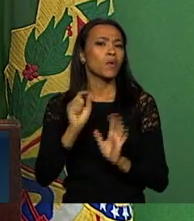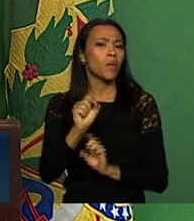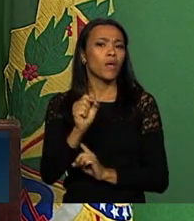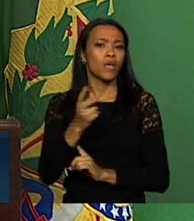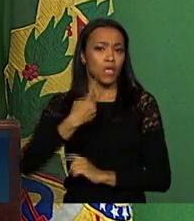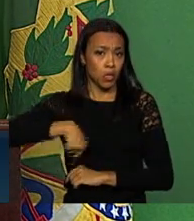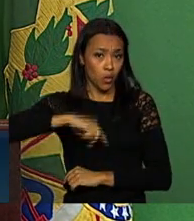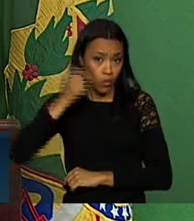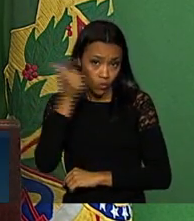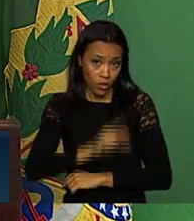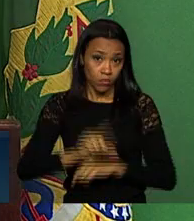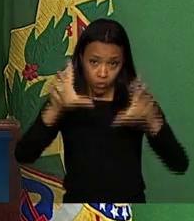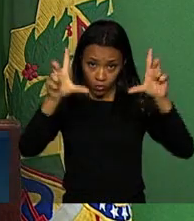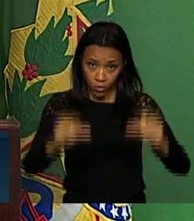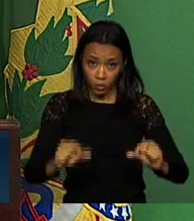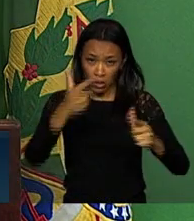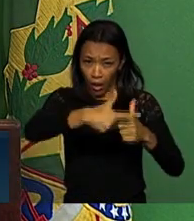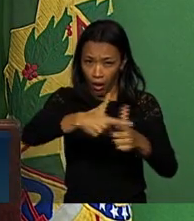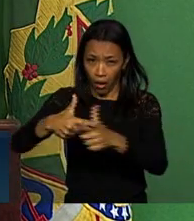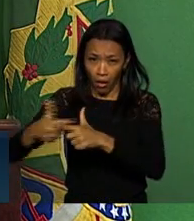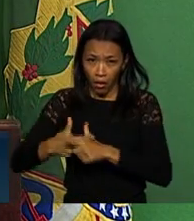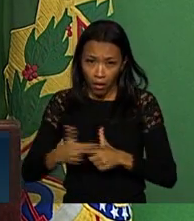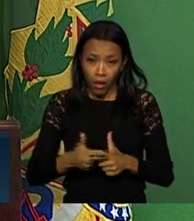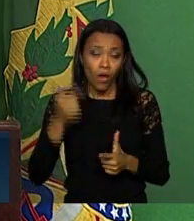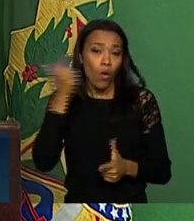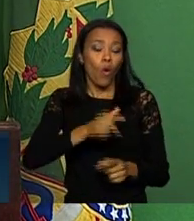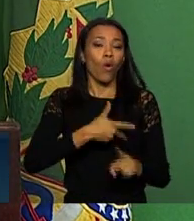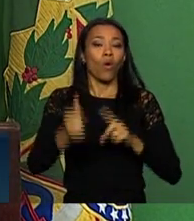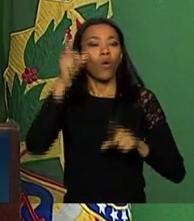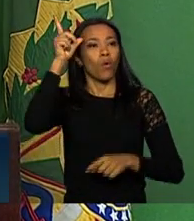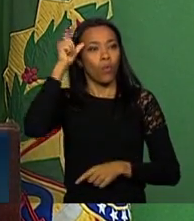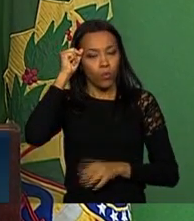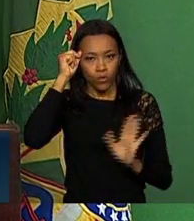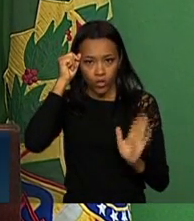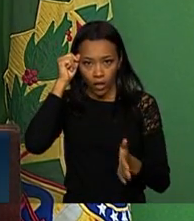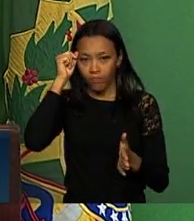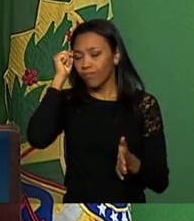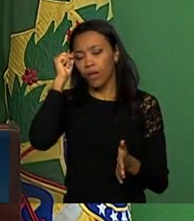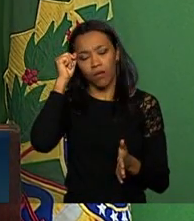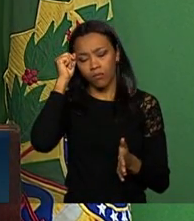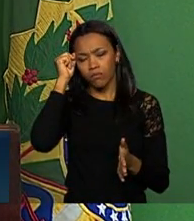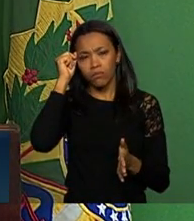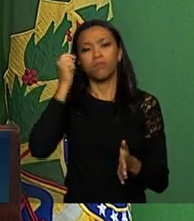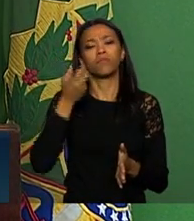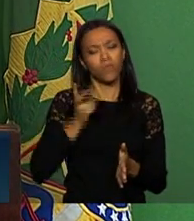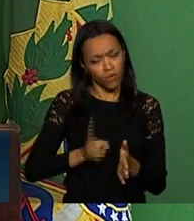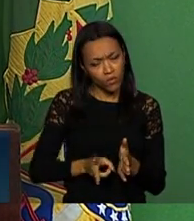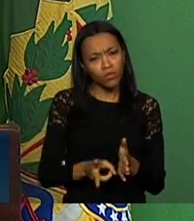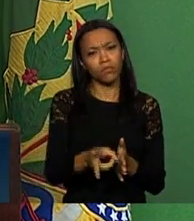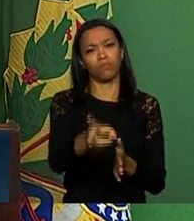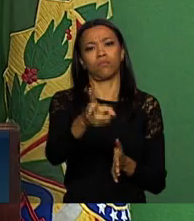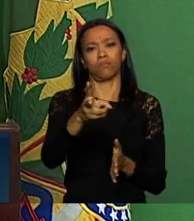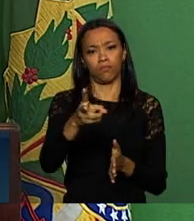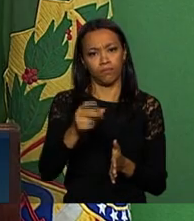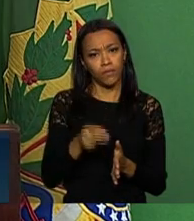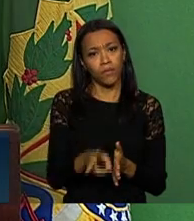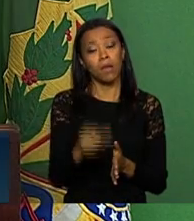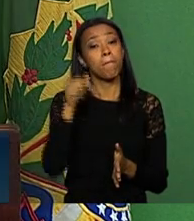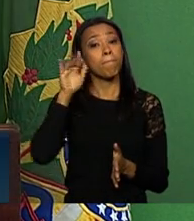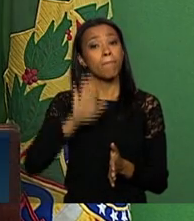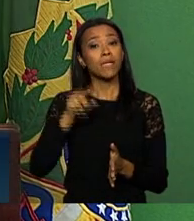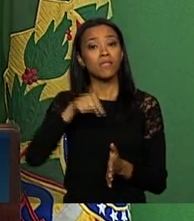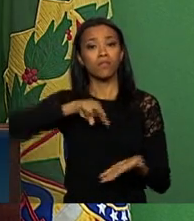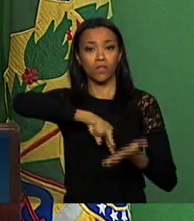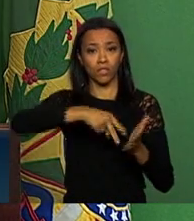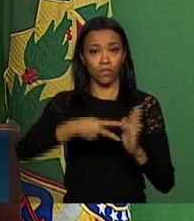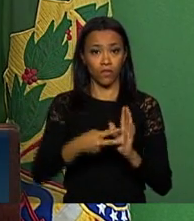superamos as dificuldades Não elas devem ser e serão continuamente enfrentadas Mas isso significa